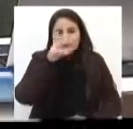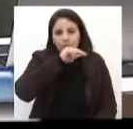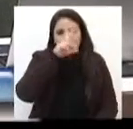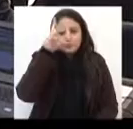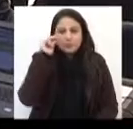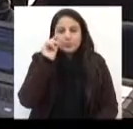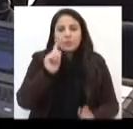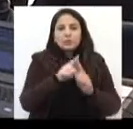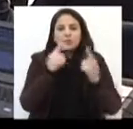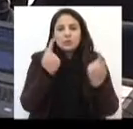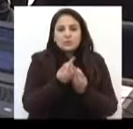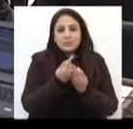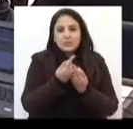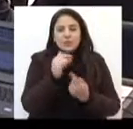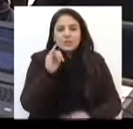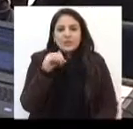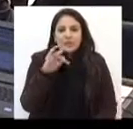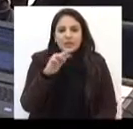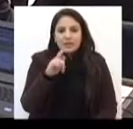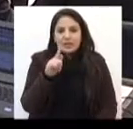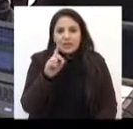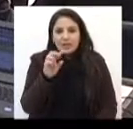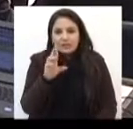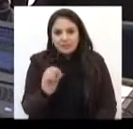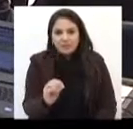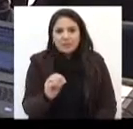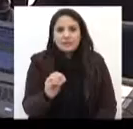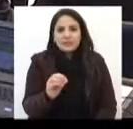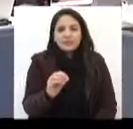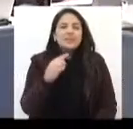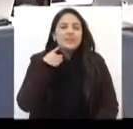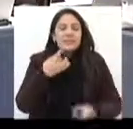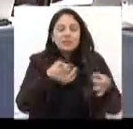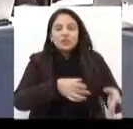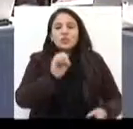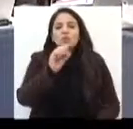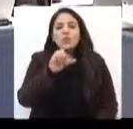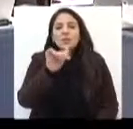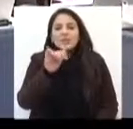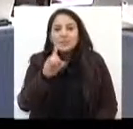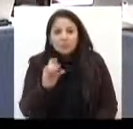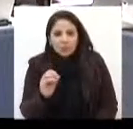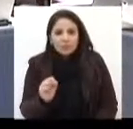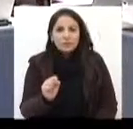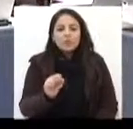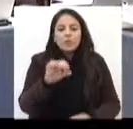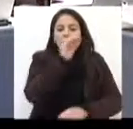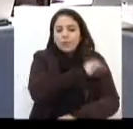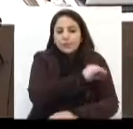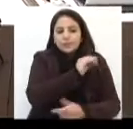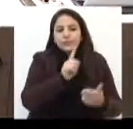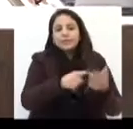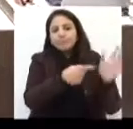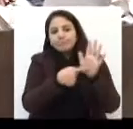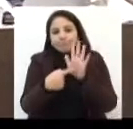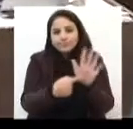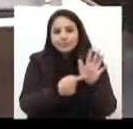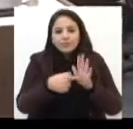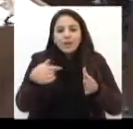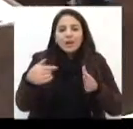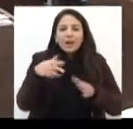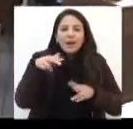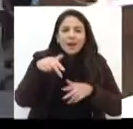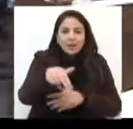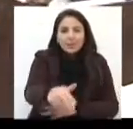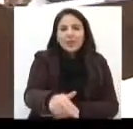Plano Municipal de Gestão Integrada dos Resíduos Sólidos, além de oficinas, exposições, caminhadas